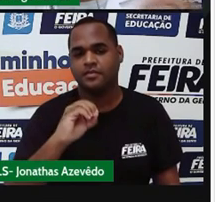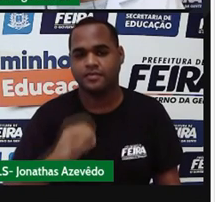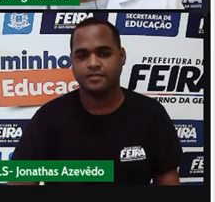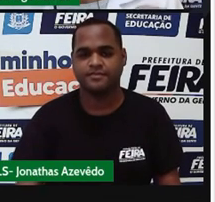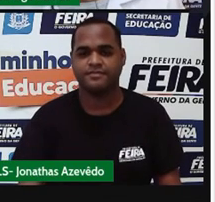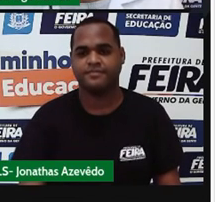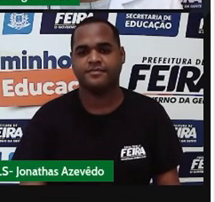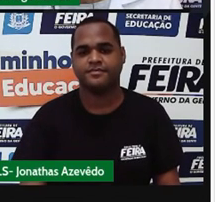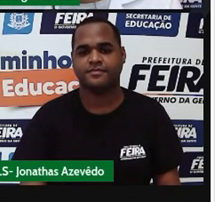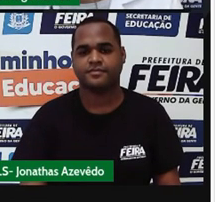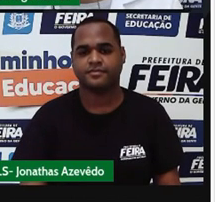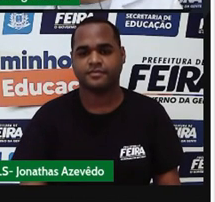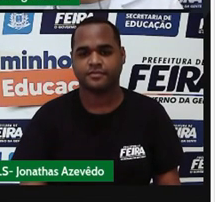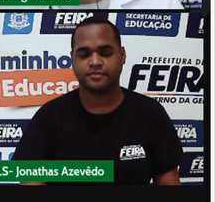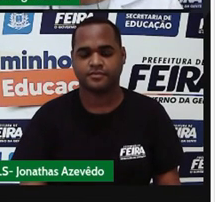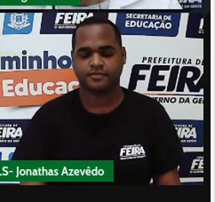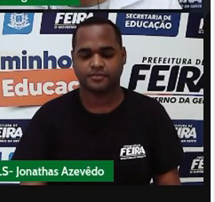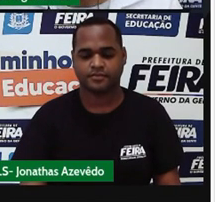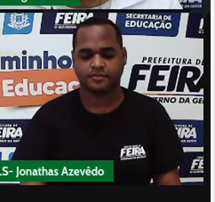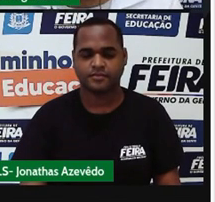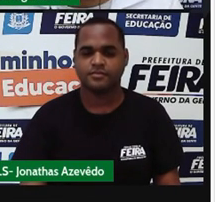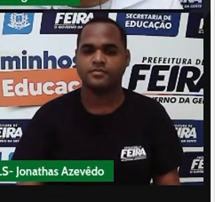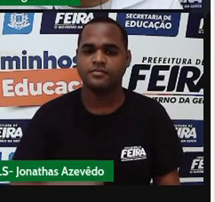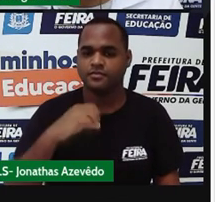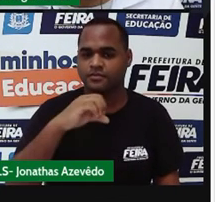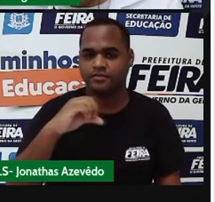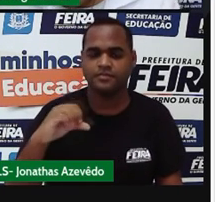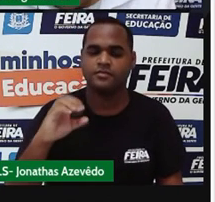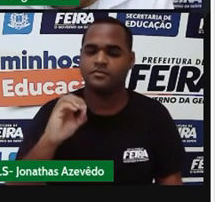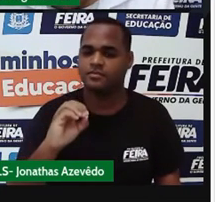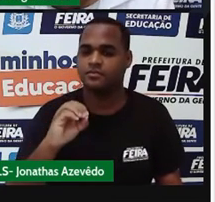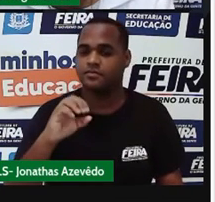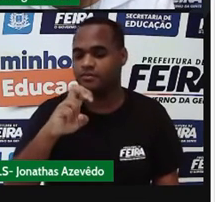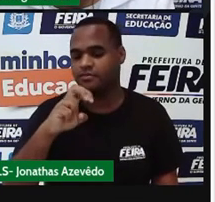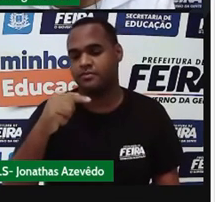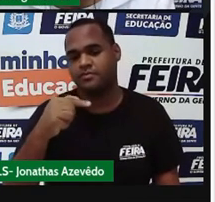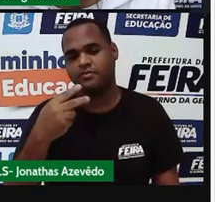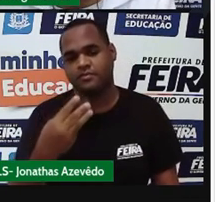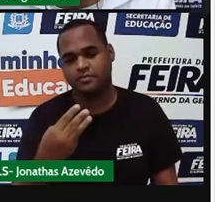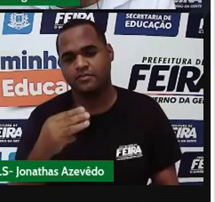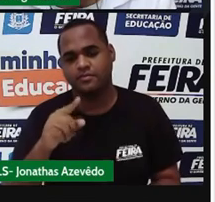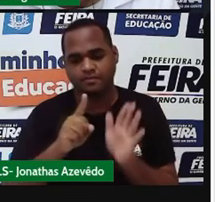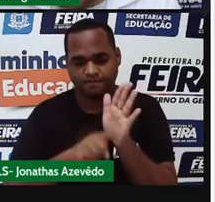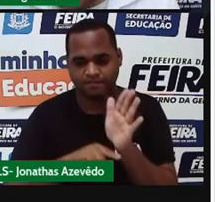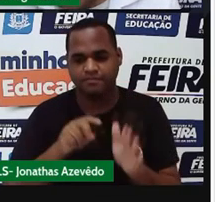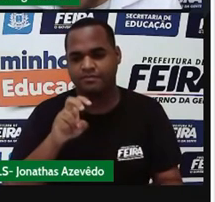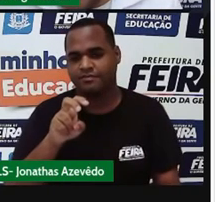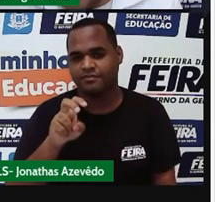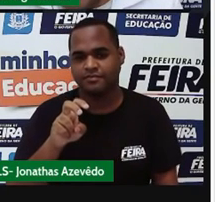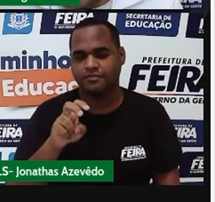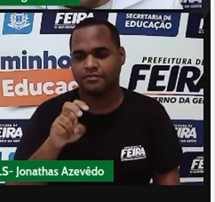fazendo 573 - 5 a gente já pode trocar pelo resultado